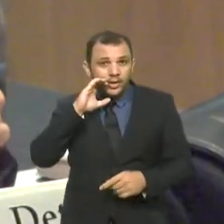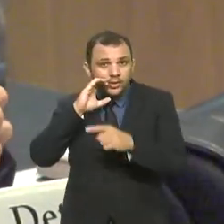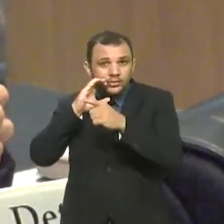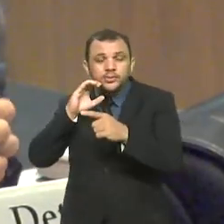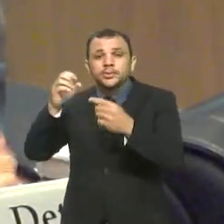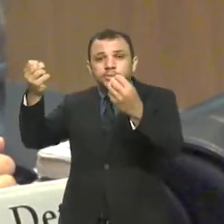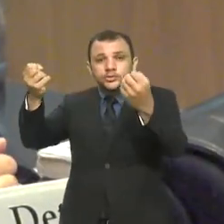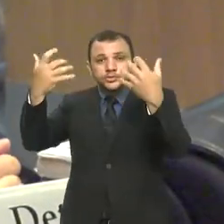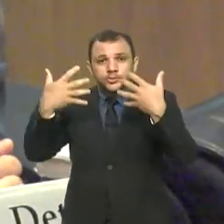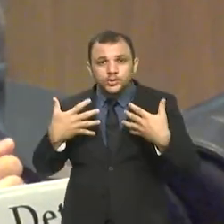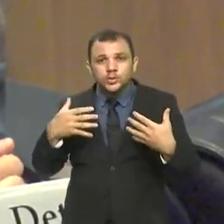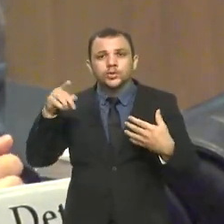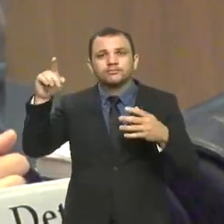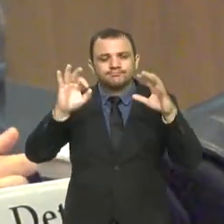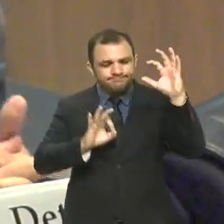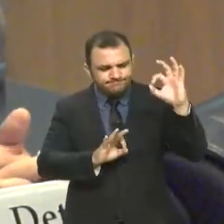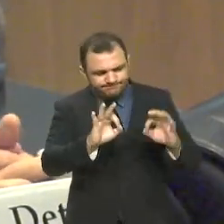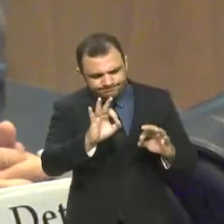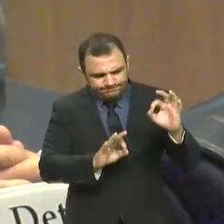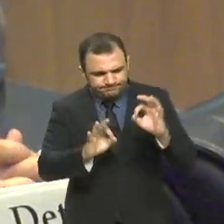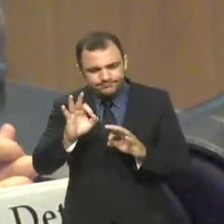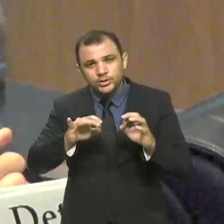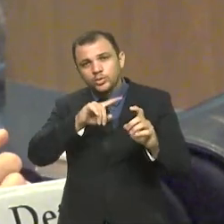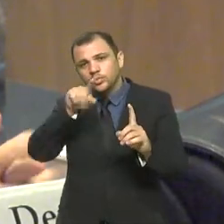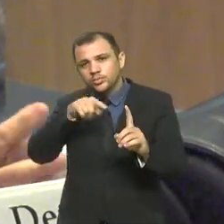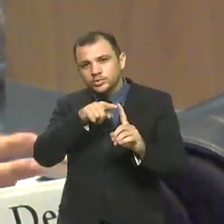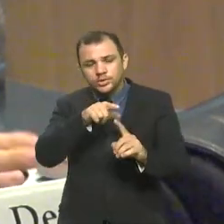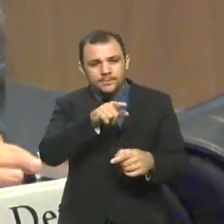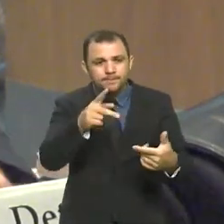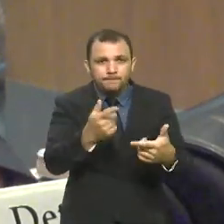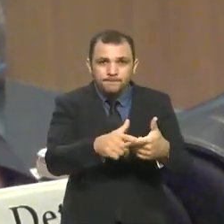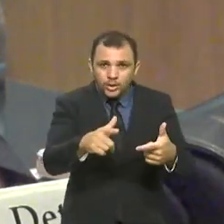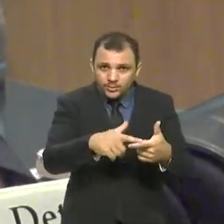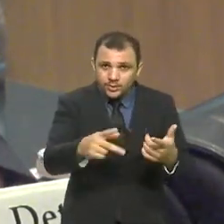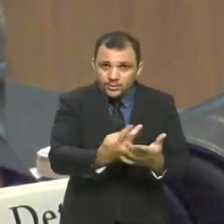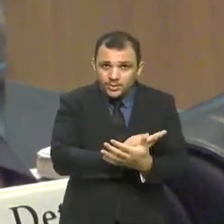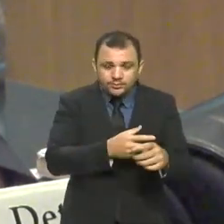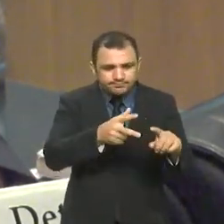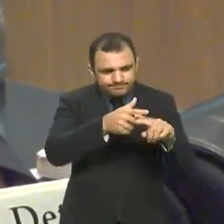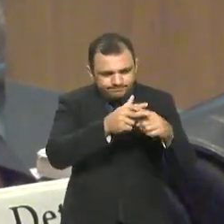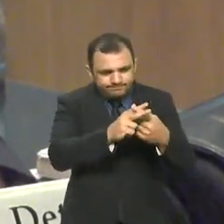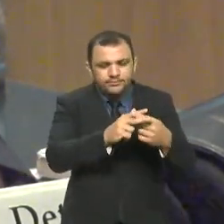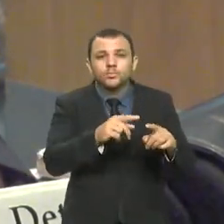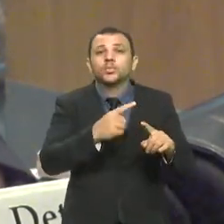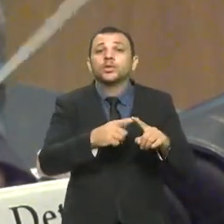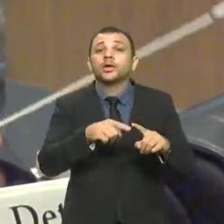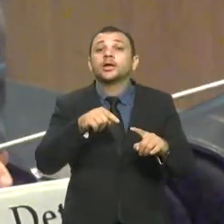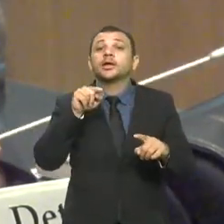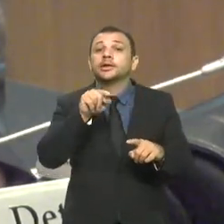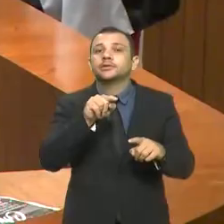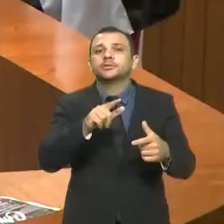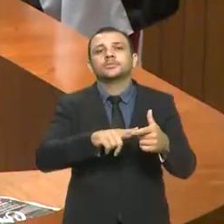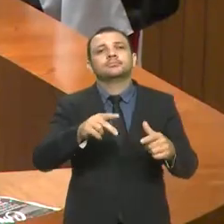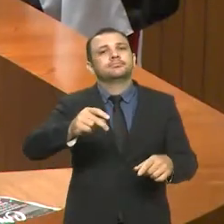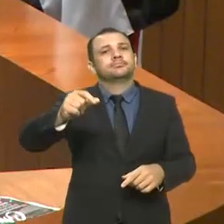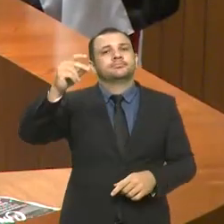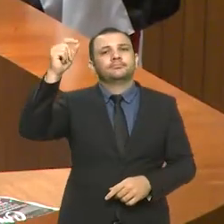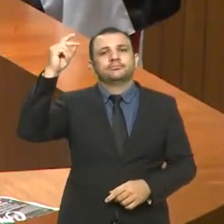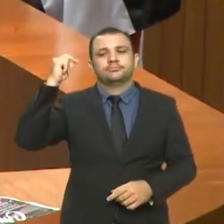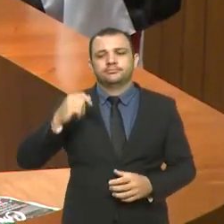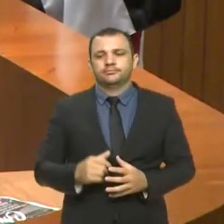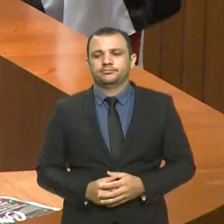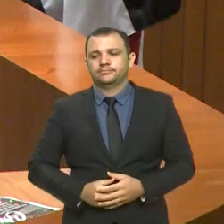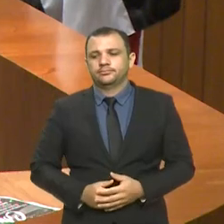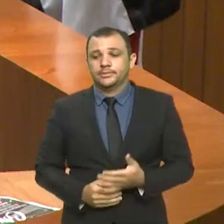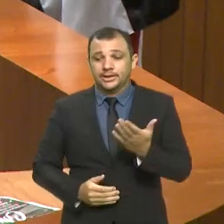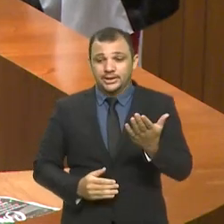para consertar esse erro que já faz parte do passado. Muito obrigado, deputado. Deputado Hélio, é igual passar